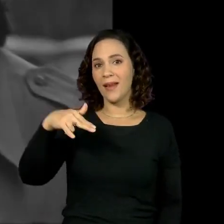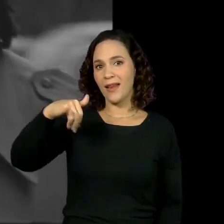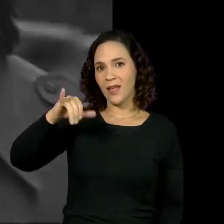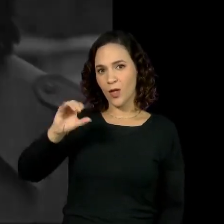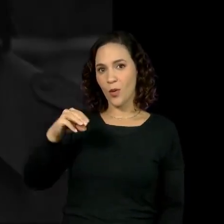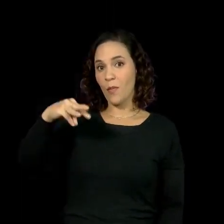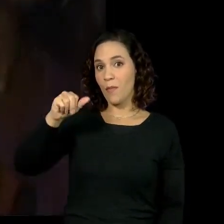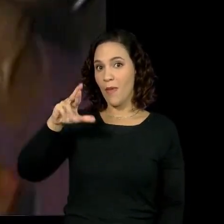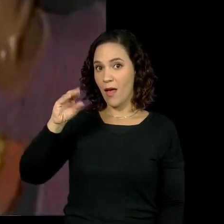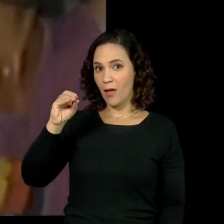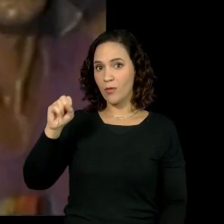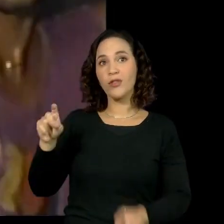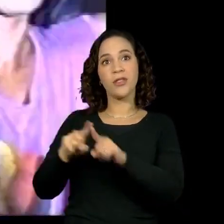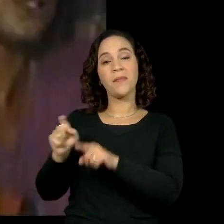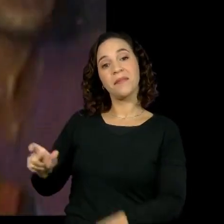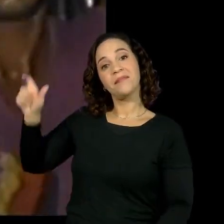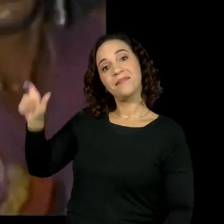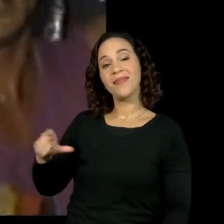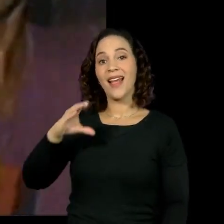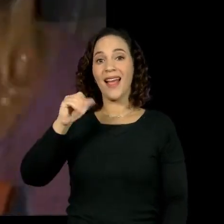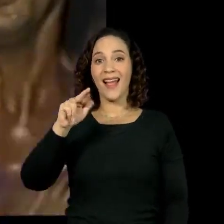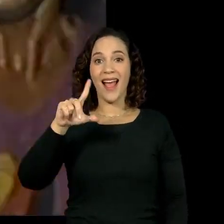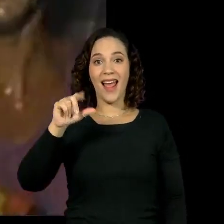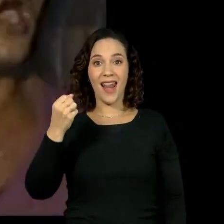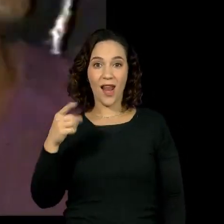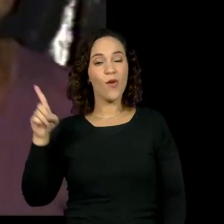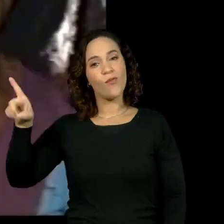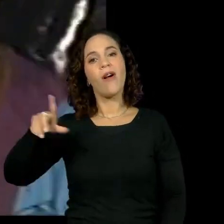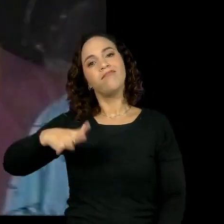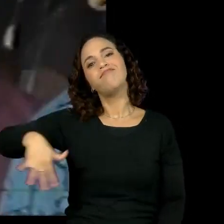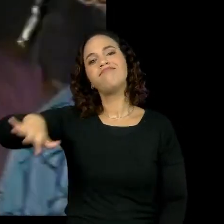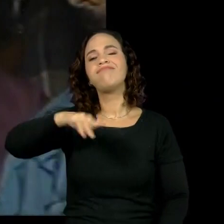pelo carnavalesco Carlão Costa, o general da banda.